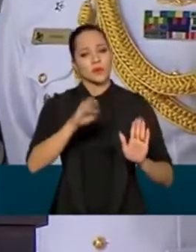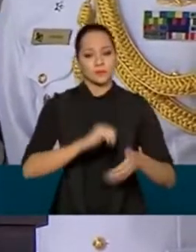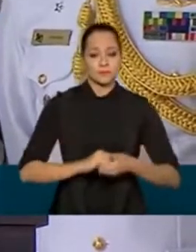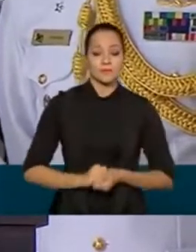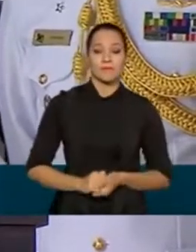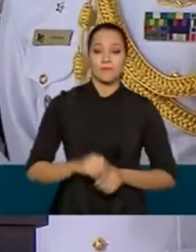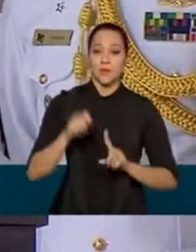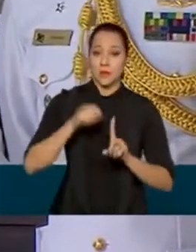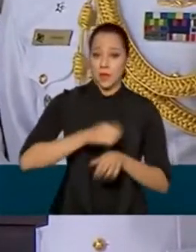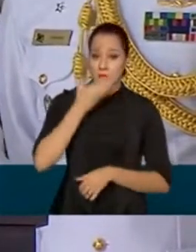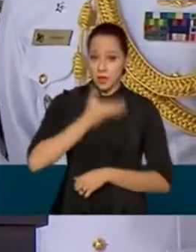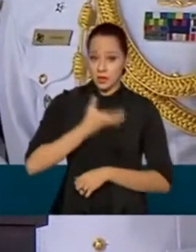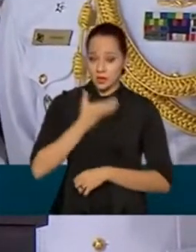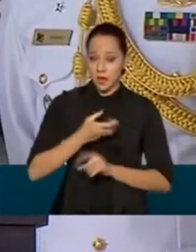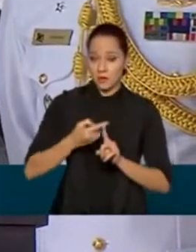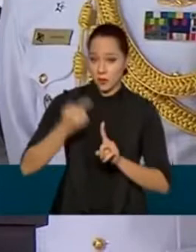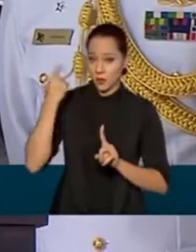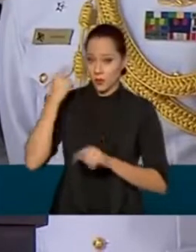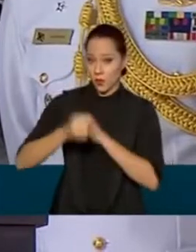Em dezembro último,